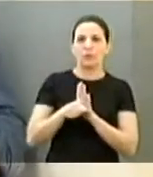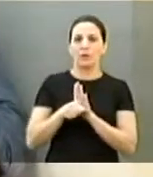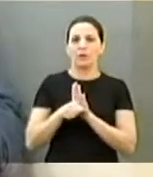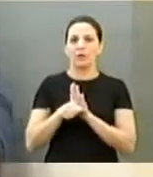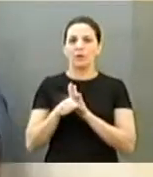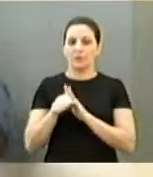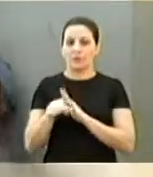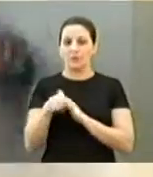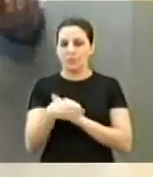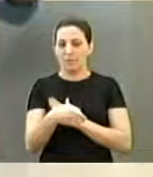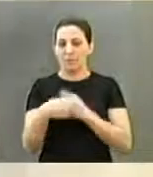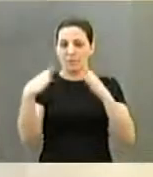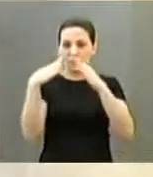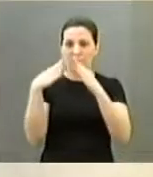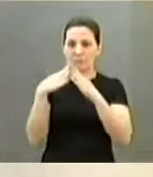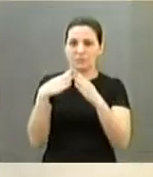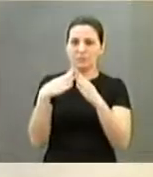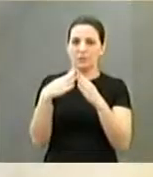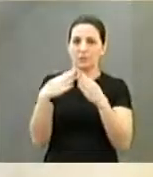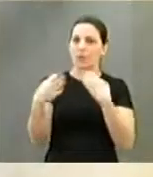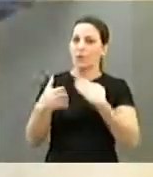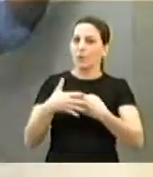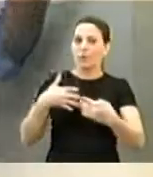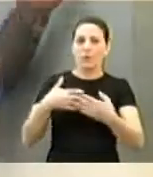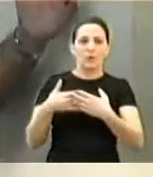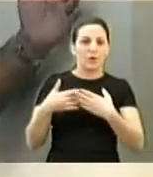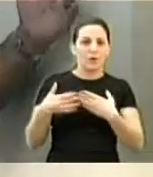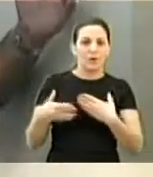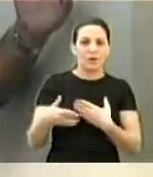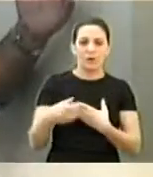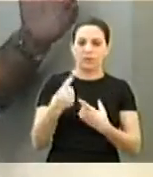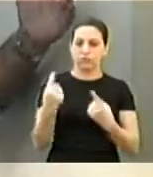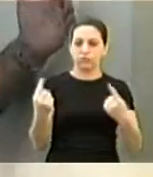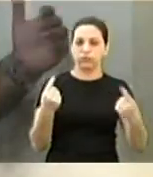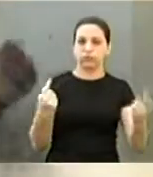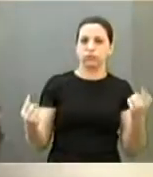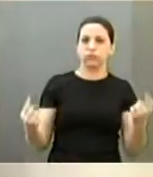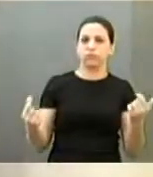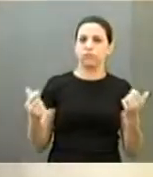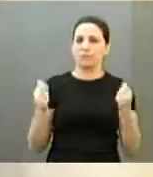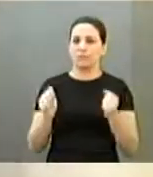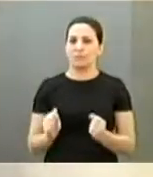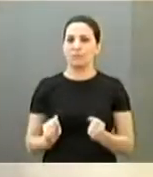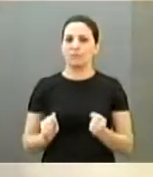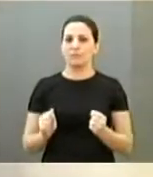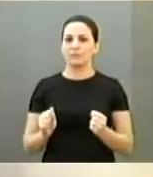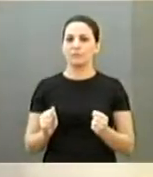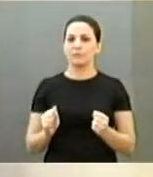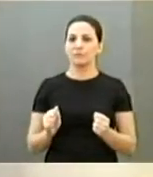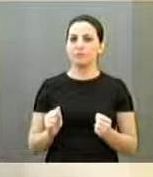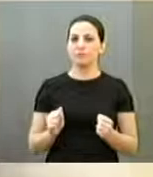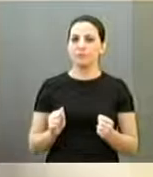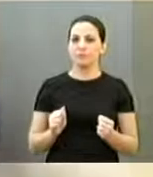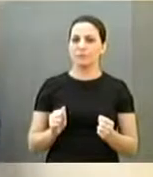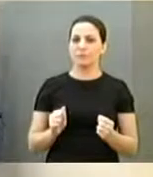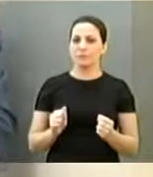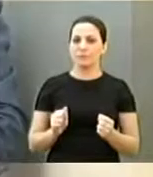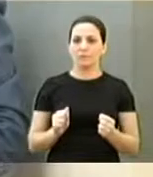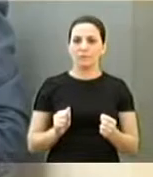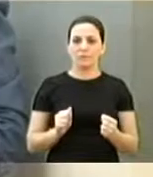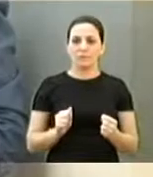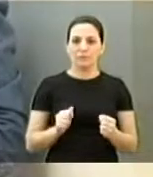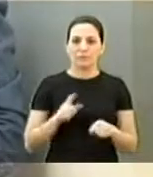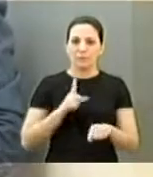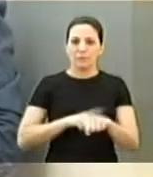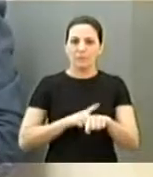praticando o assalto. Qualquer um de nós aqui teríamos condições de, em alguns